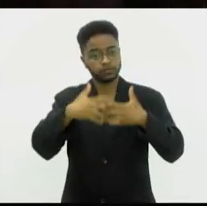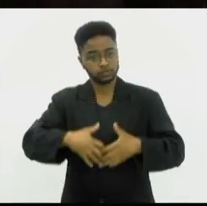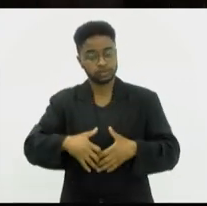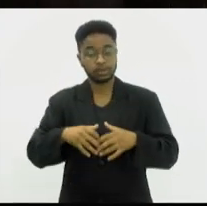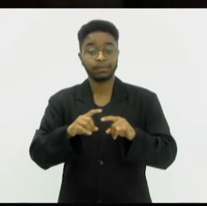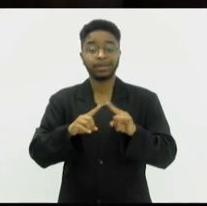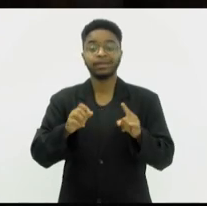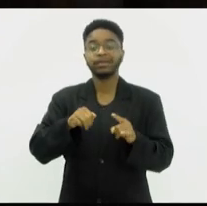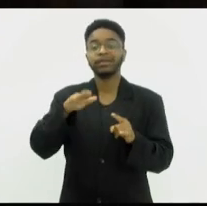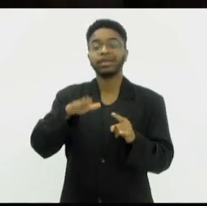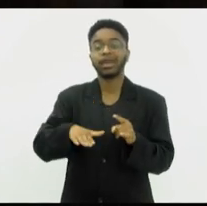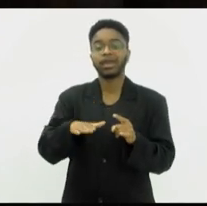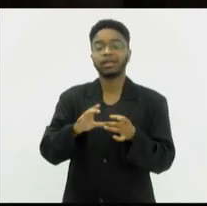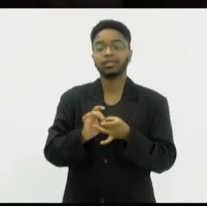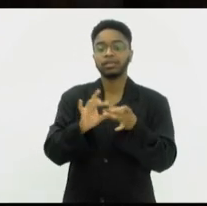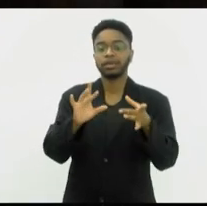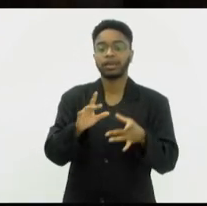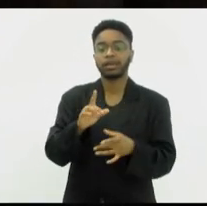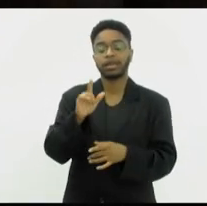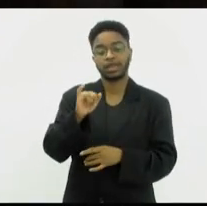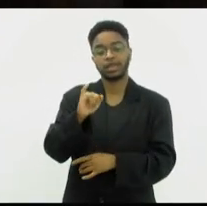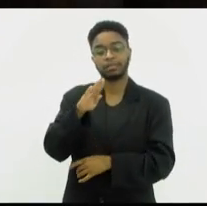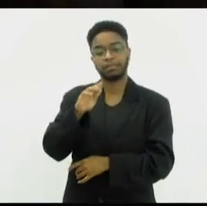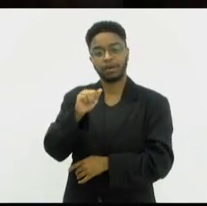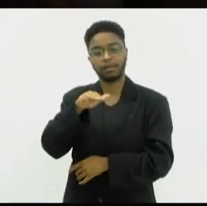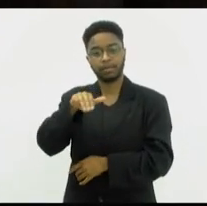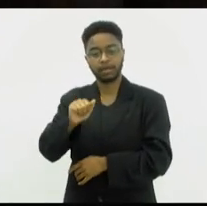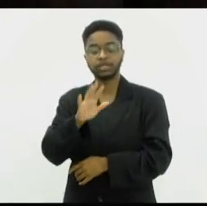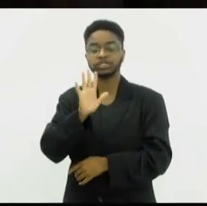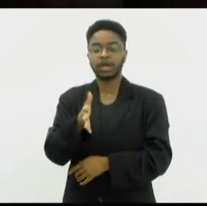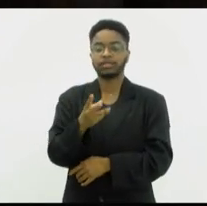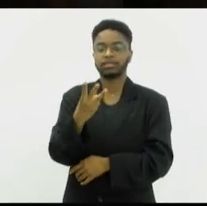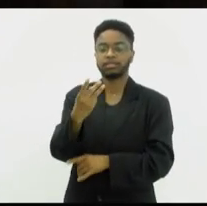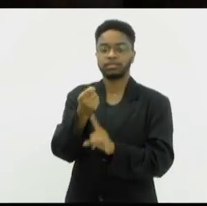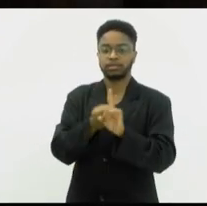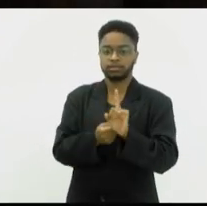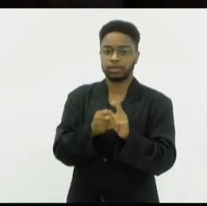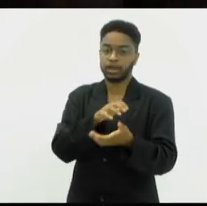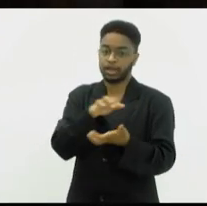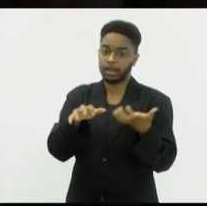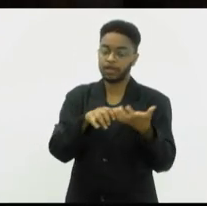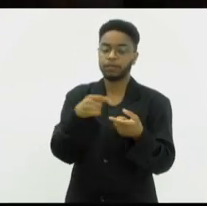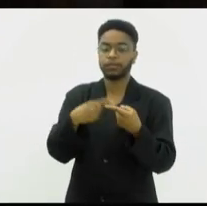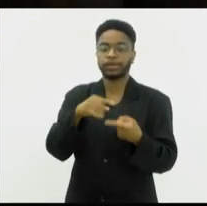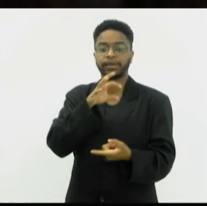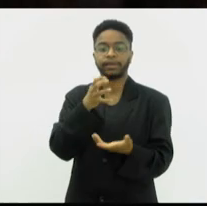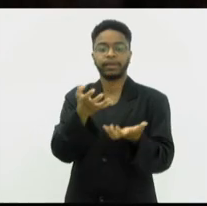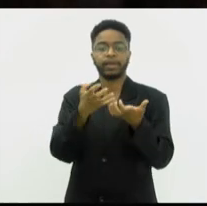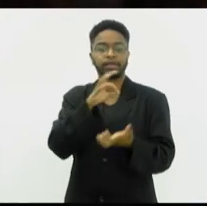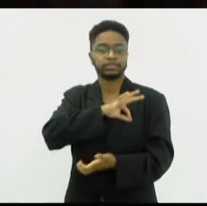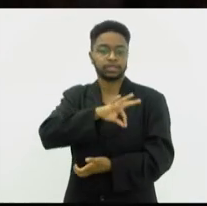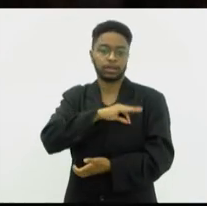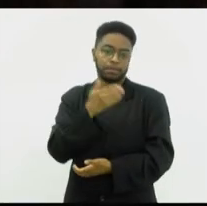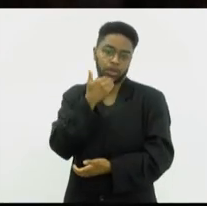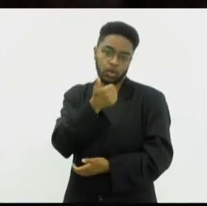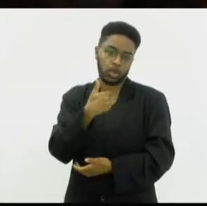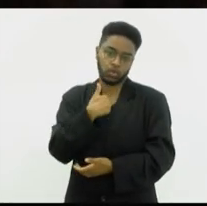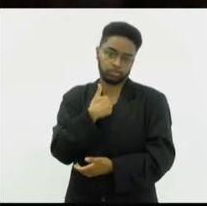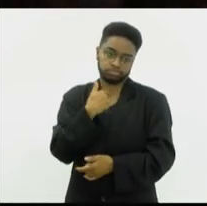IBAMA já está 3 meses em greve, por melhores salários, e aí eu não entro no